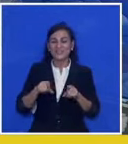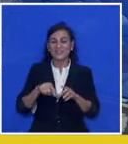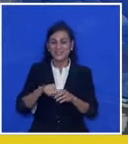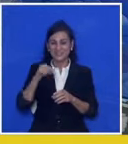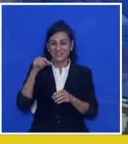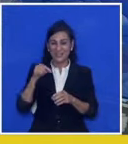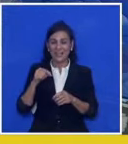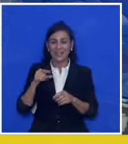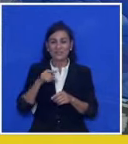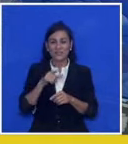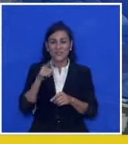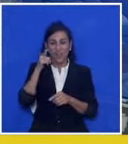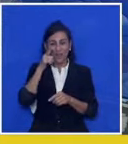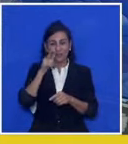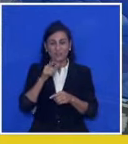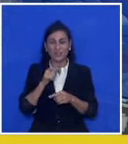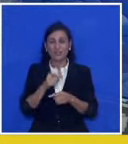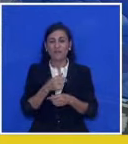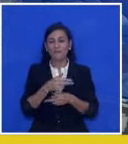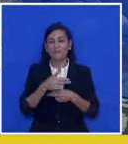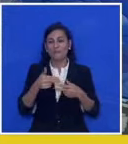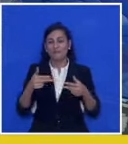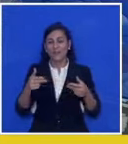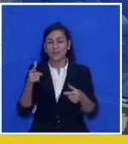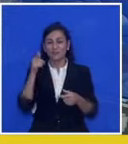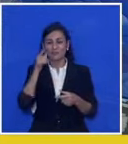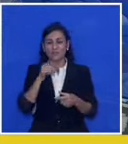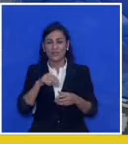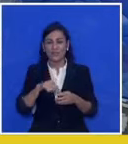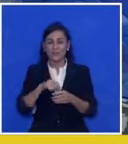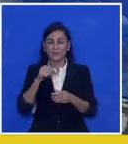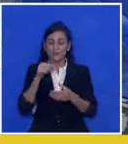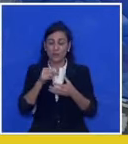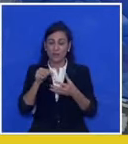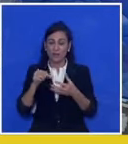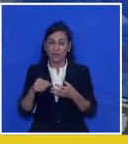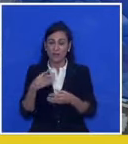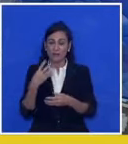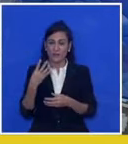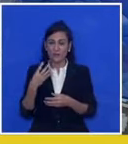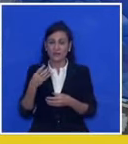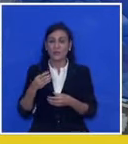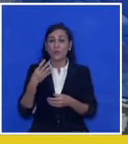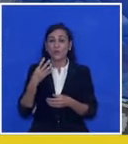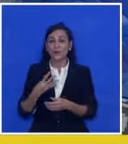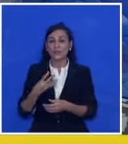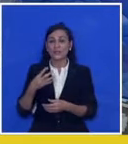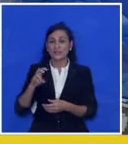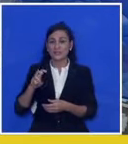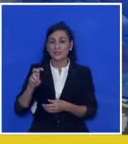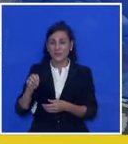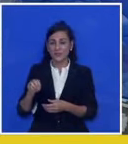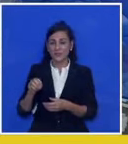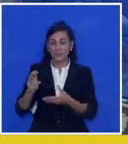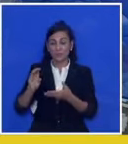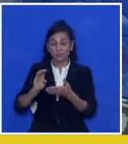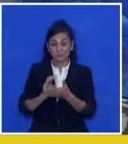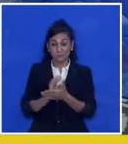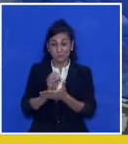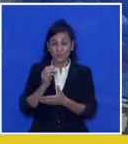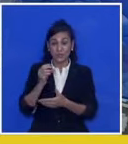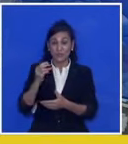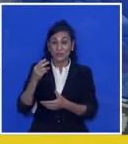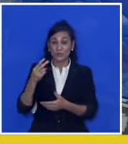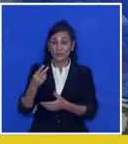tem muitas chances de ganhar. Você ganha a partir de 4 acertos. Este é o concurso de número 450, com o prêmio